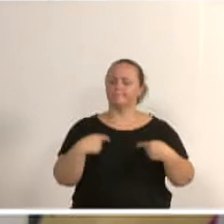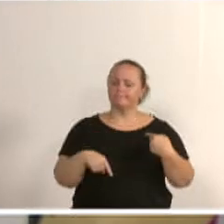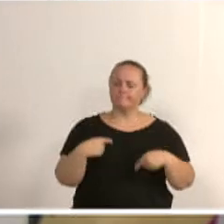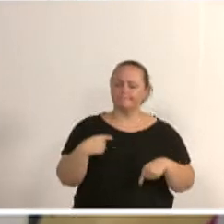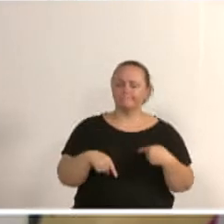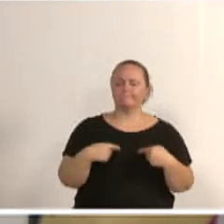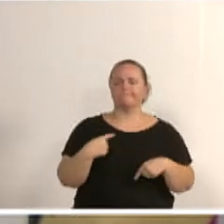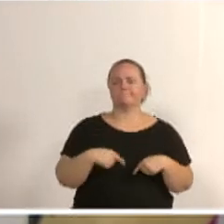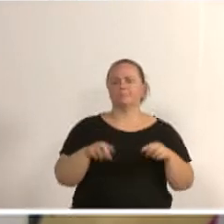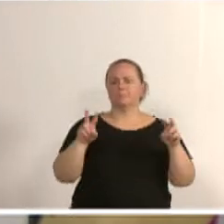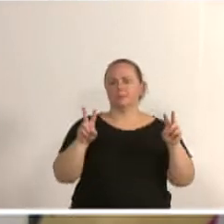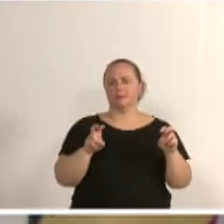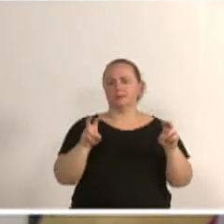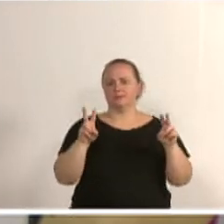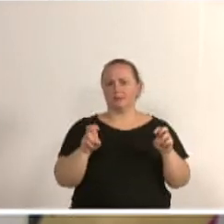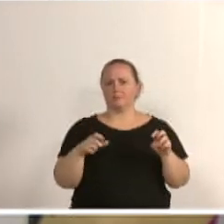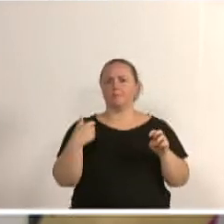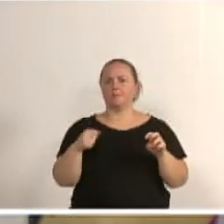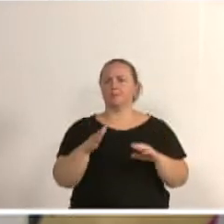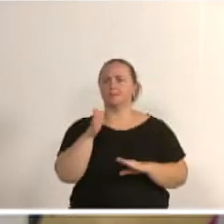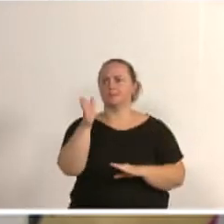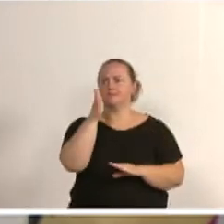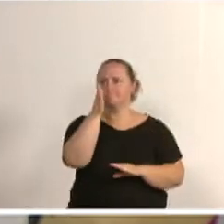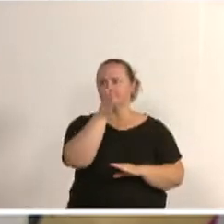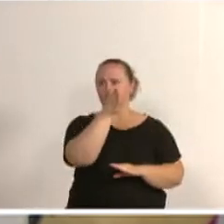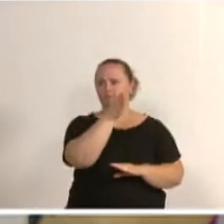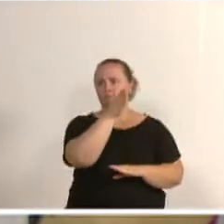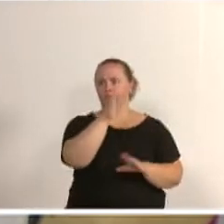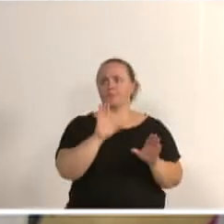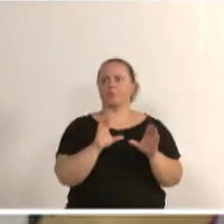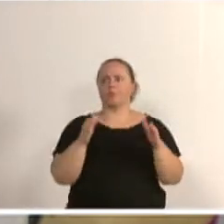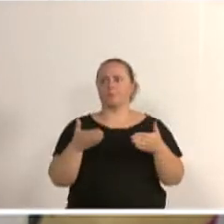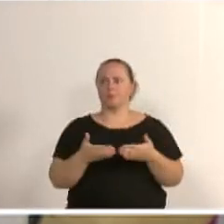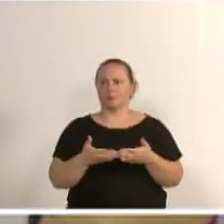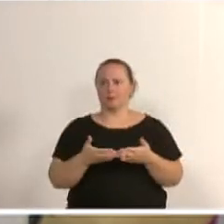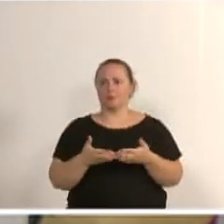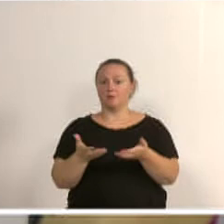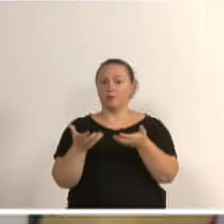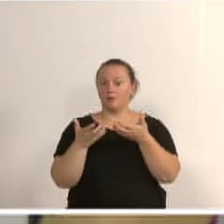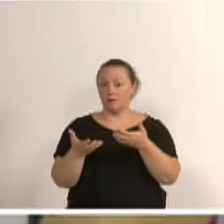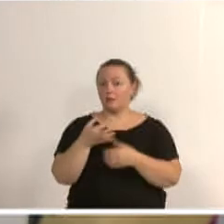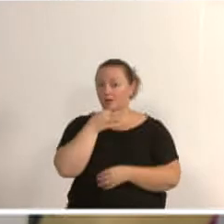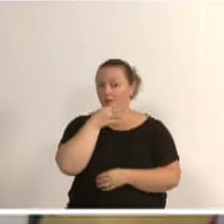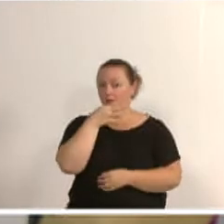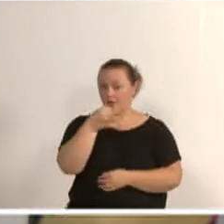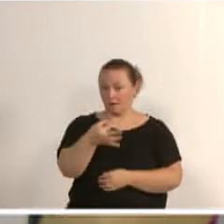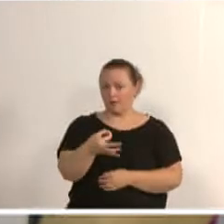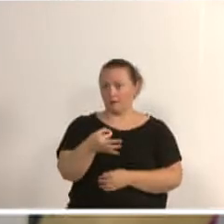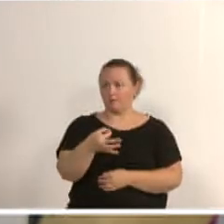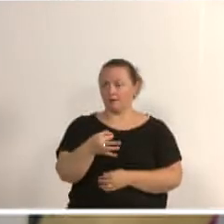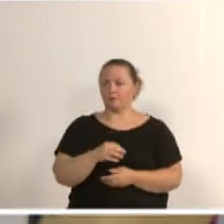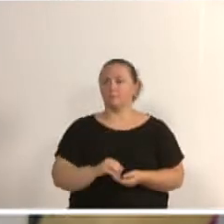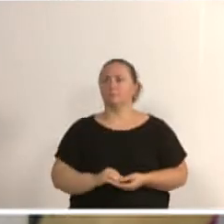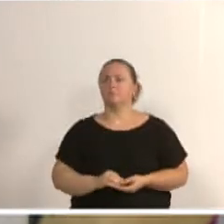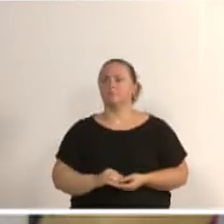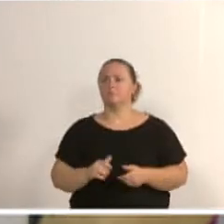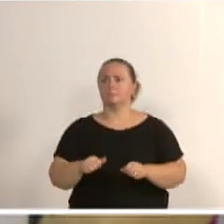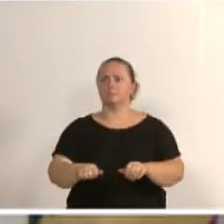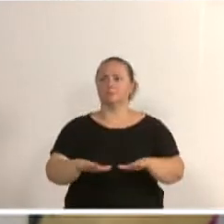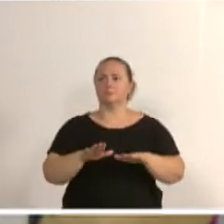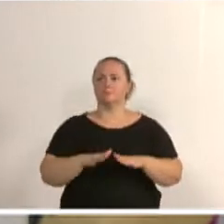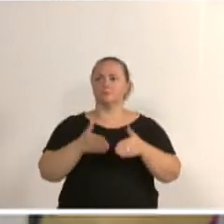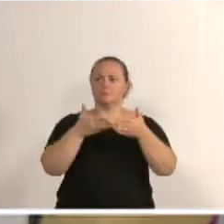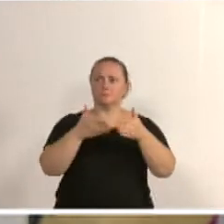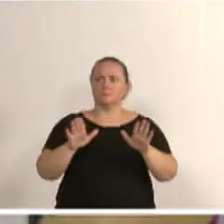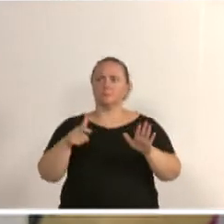esse assunto ser levado para as comunidades de Blumenau. Né? Se querem uma grande sugestão, vereador, essas audiências têm que